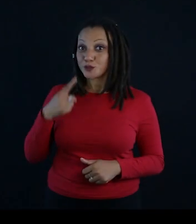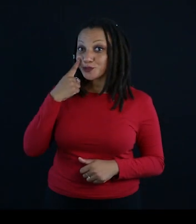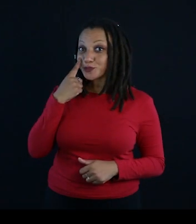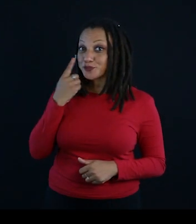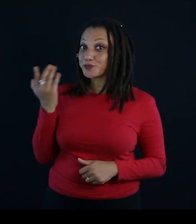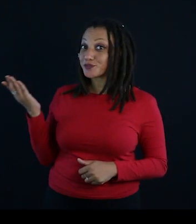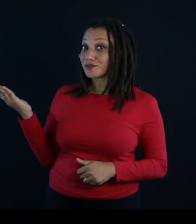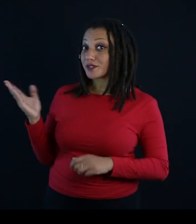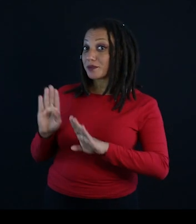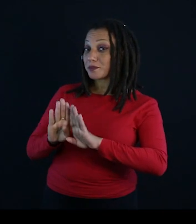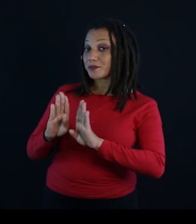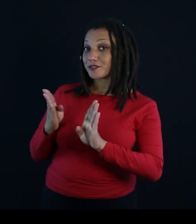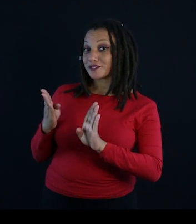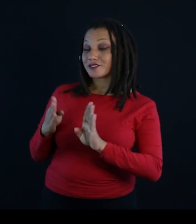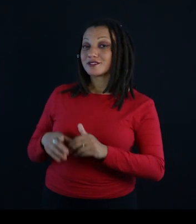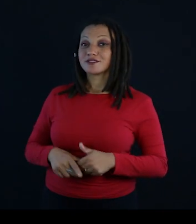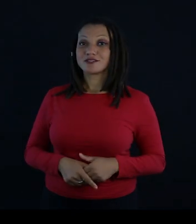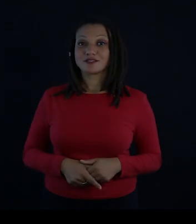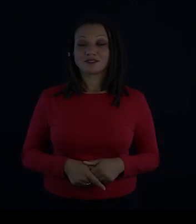Aqui a portinha.